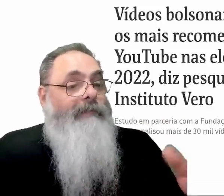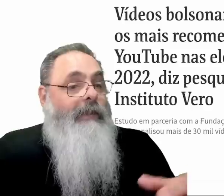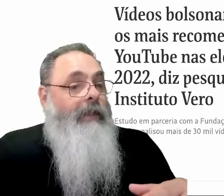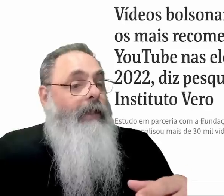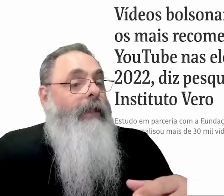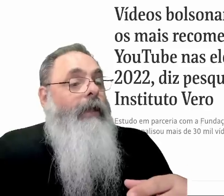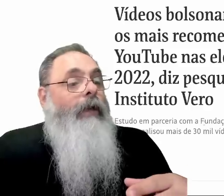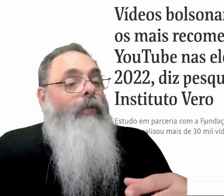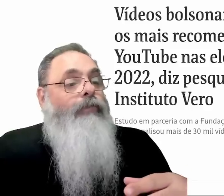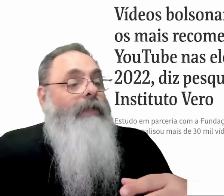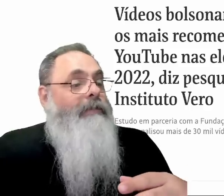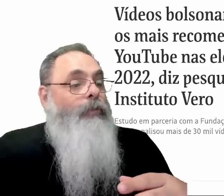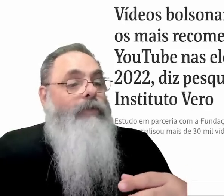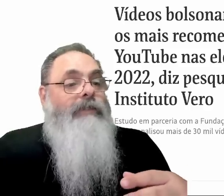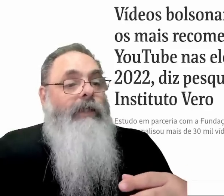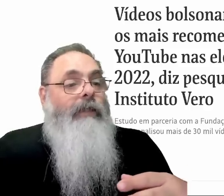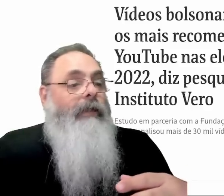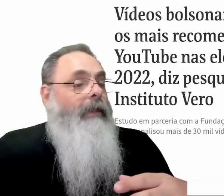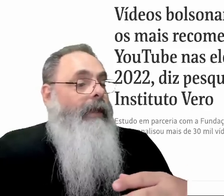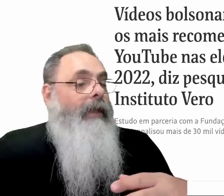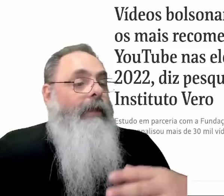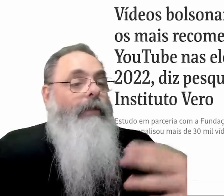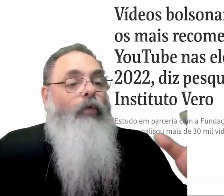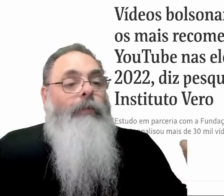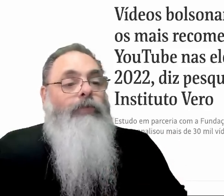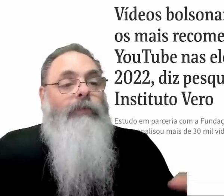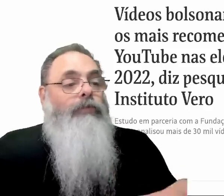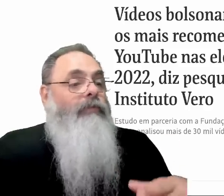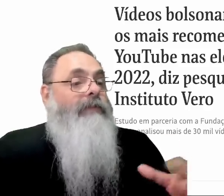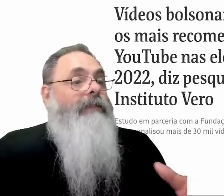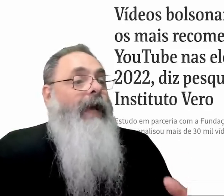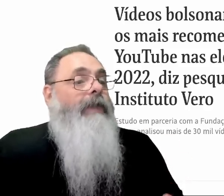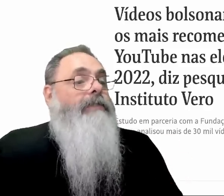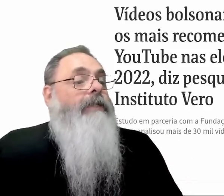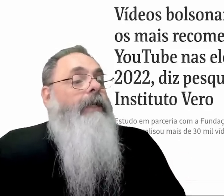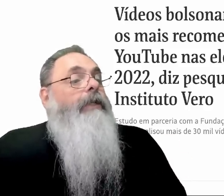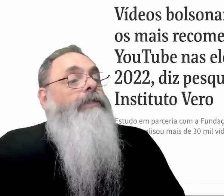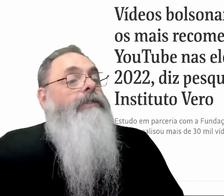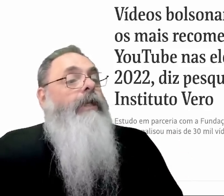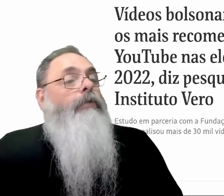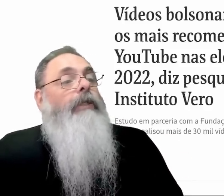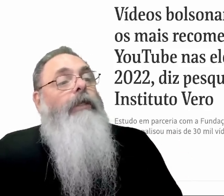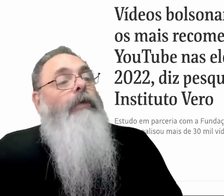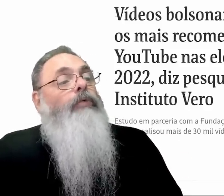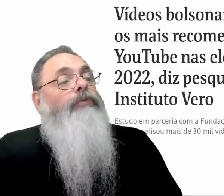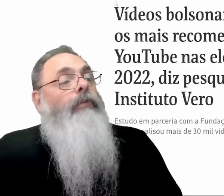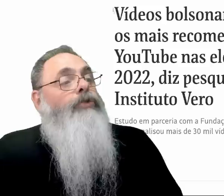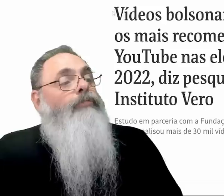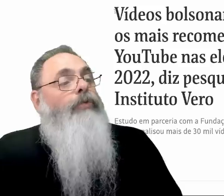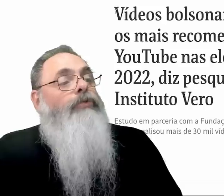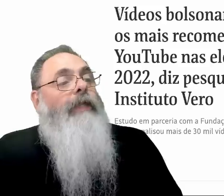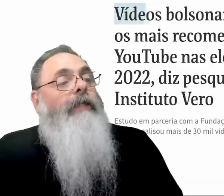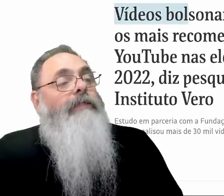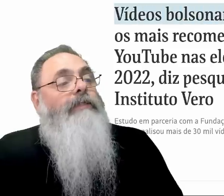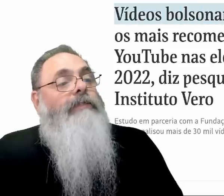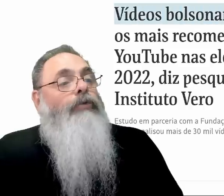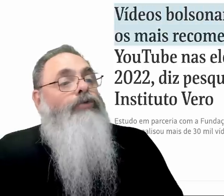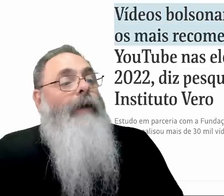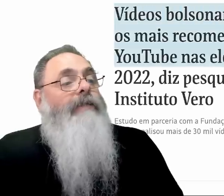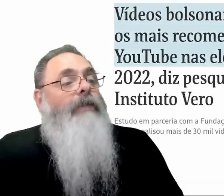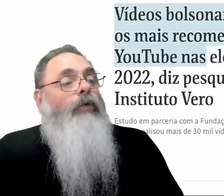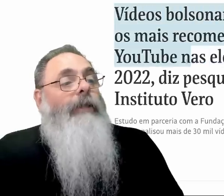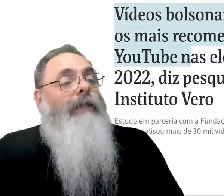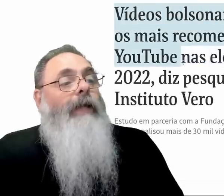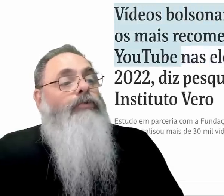parceria com a fundação Mozilla e algumas outras universidades dizendo que os vídeos bolsonaristas